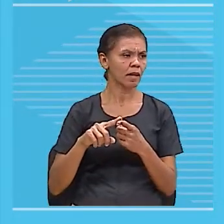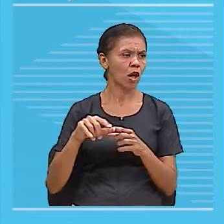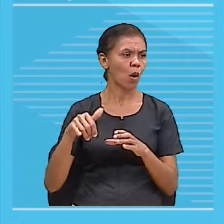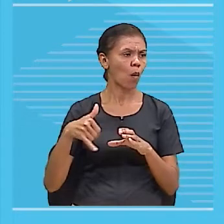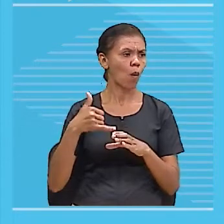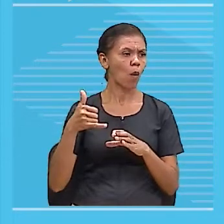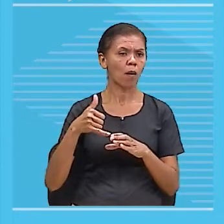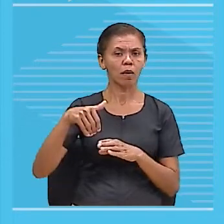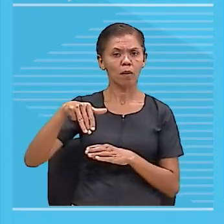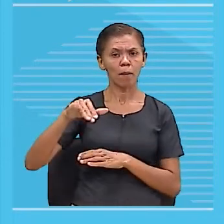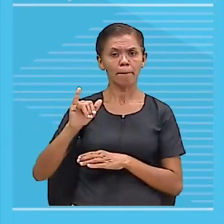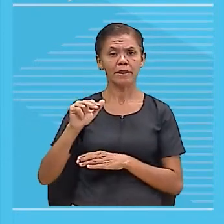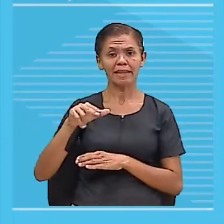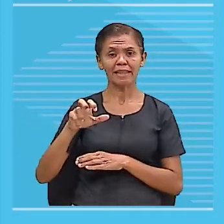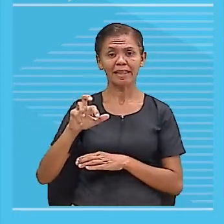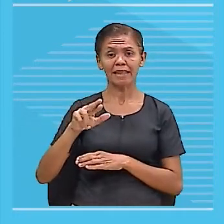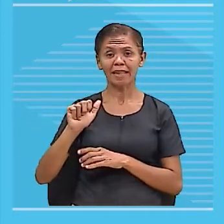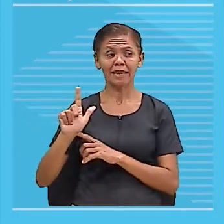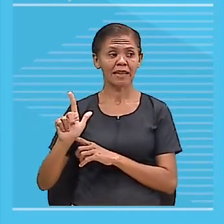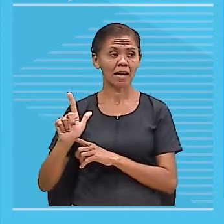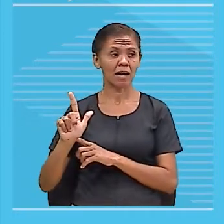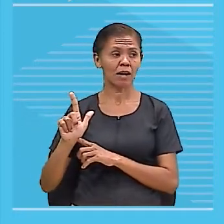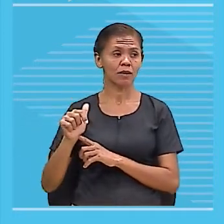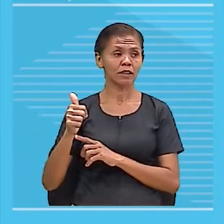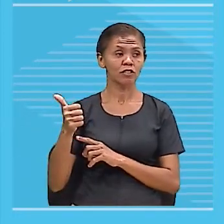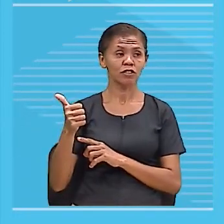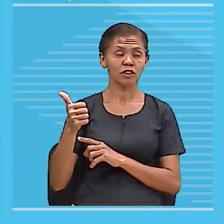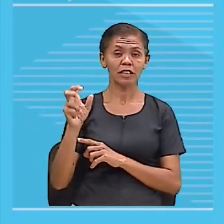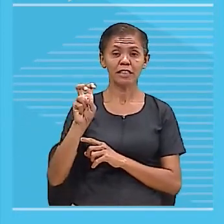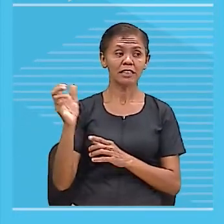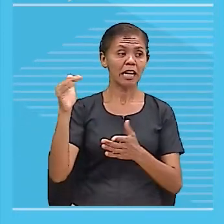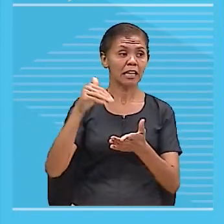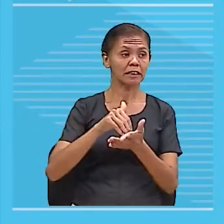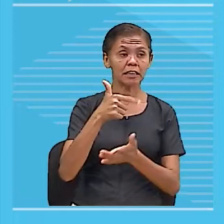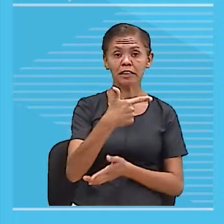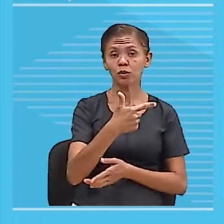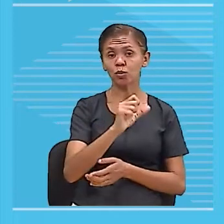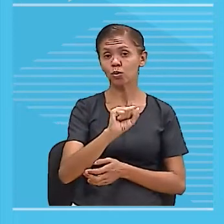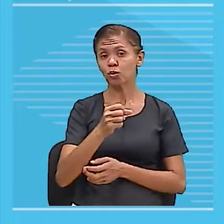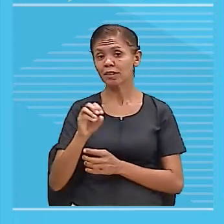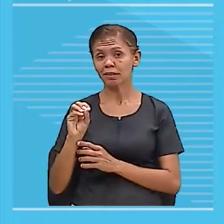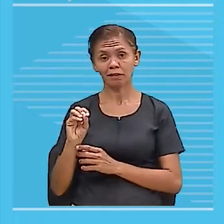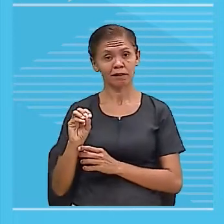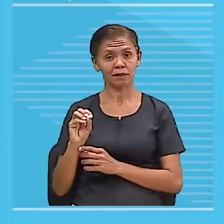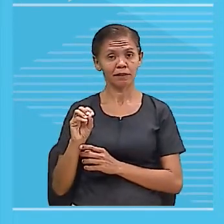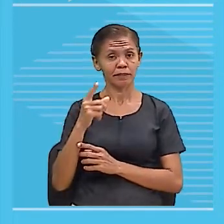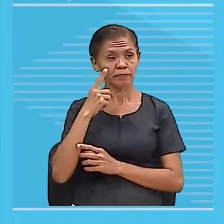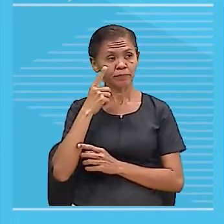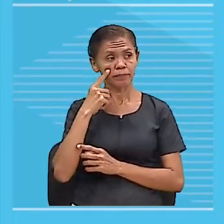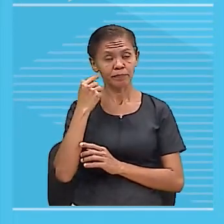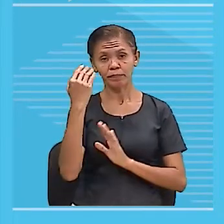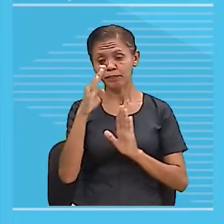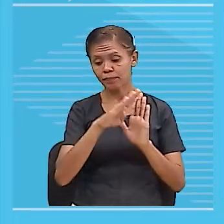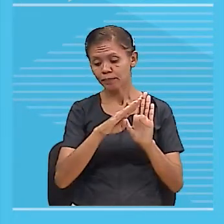chegar até 280 de rigidez dielétrica. Então, esses materiais aqui que eu estou